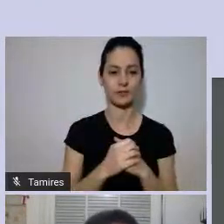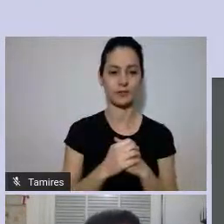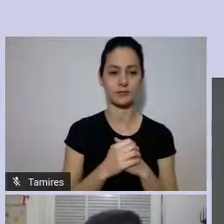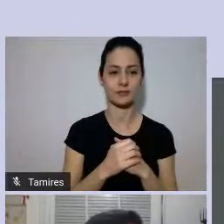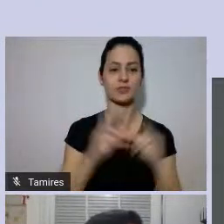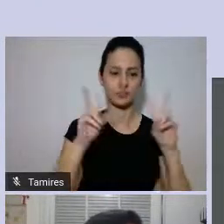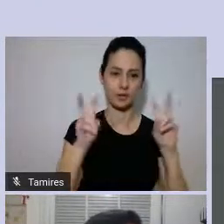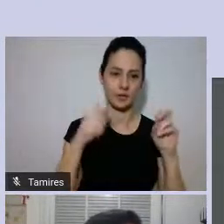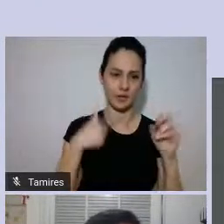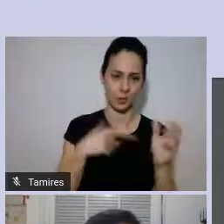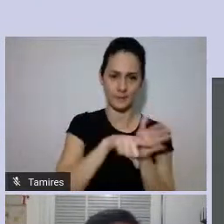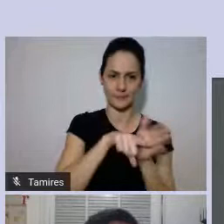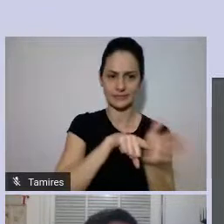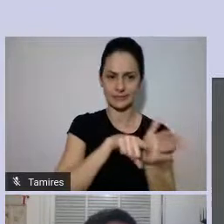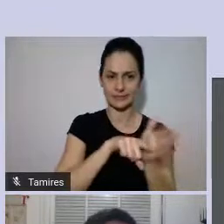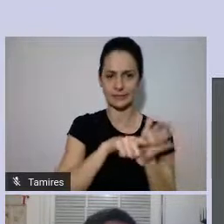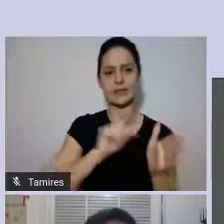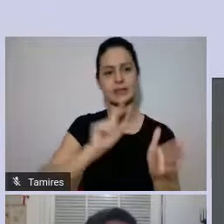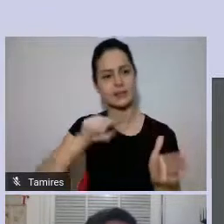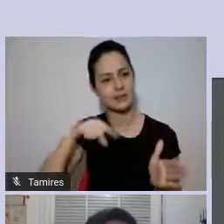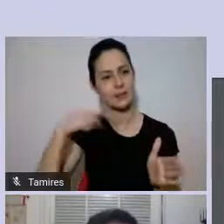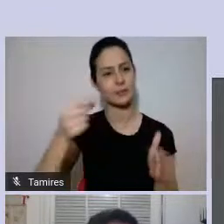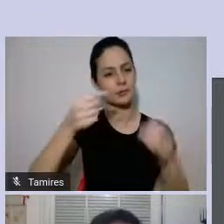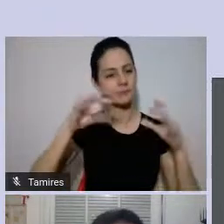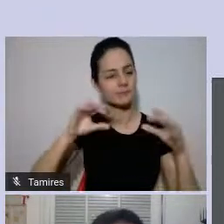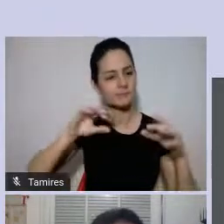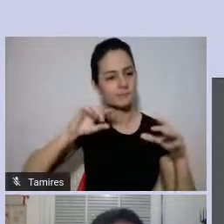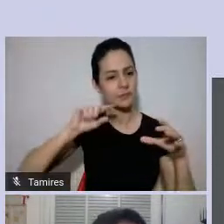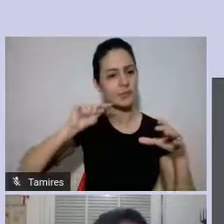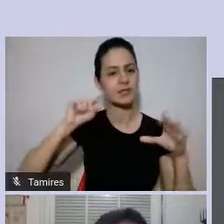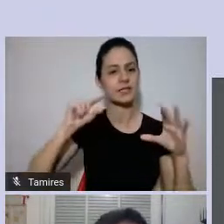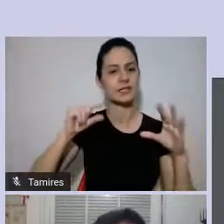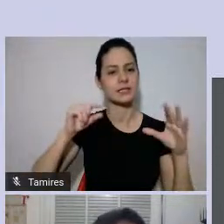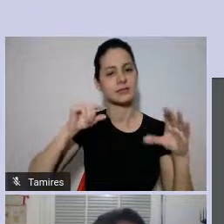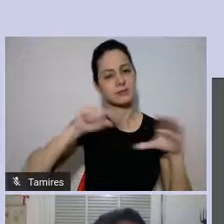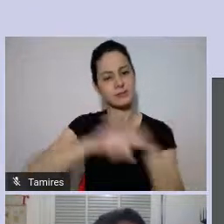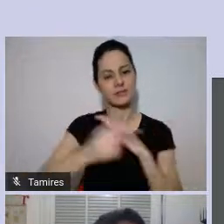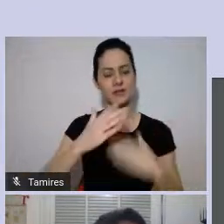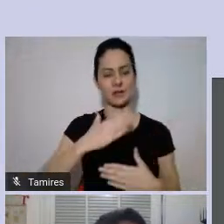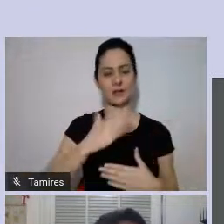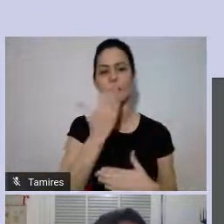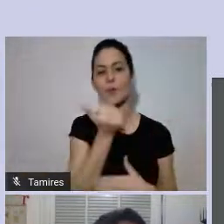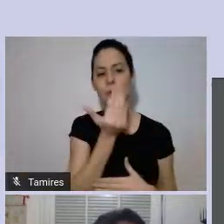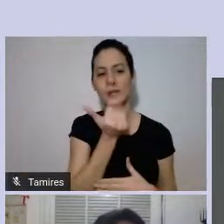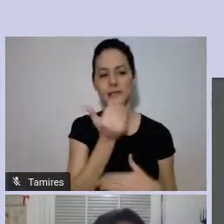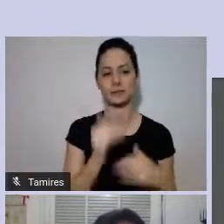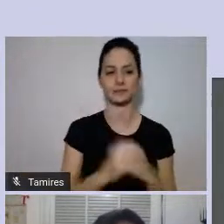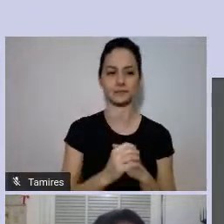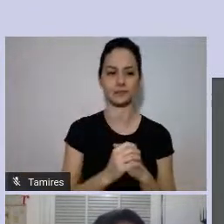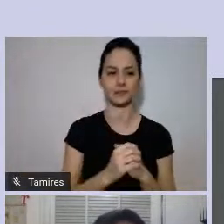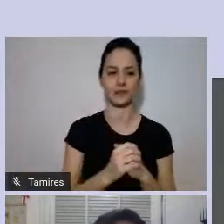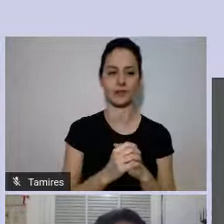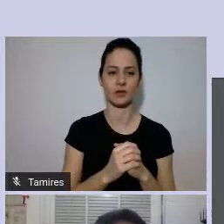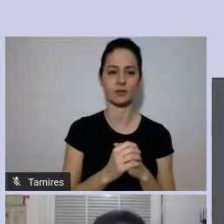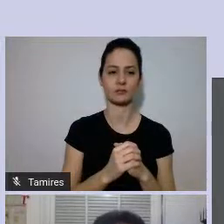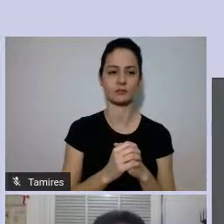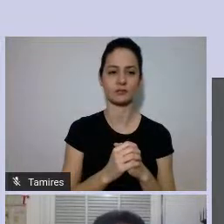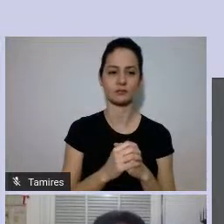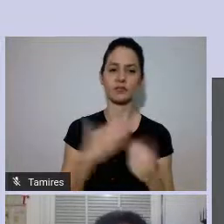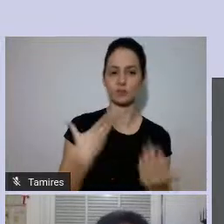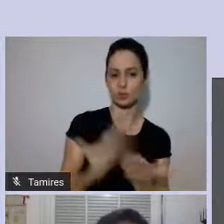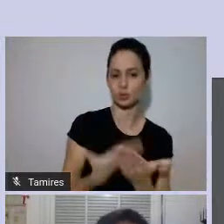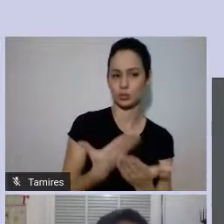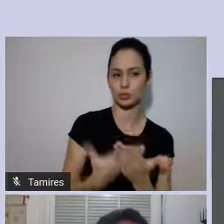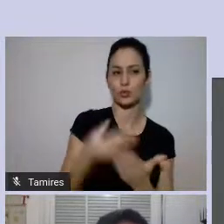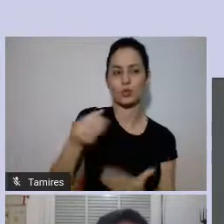o que eu tenho pesquisado, para depois falar mais especificamente da alimentação. Eu vou falar, eu estou estudando a Nova